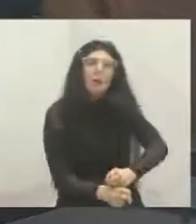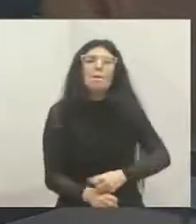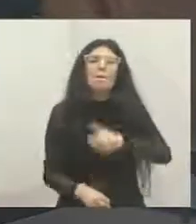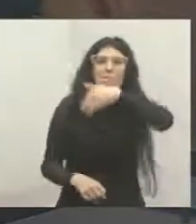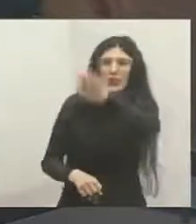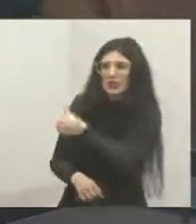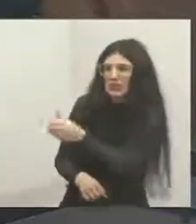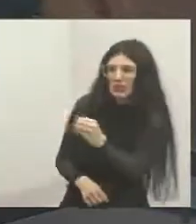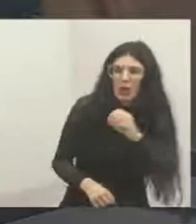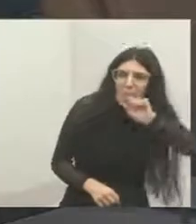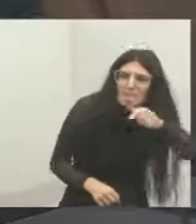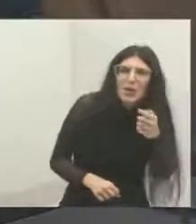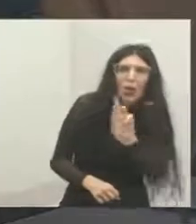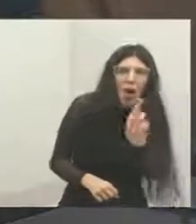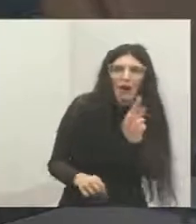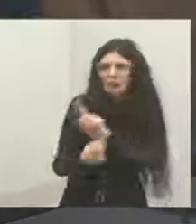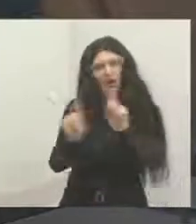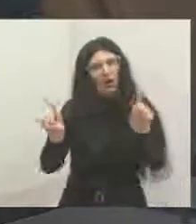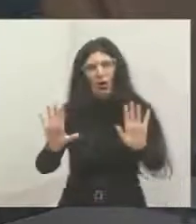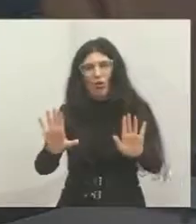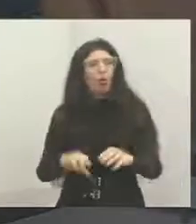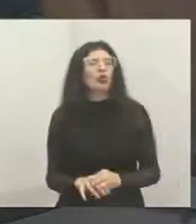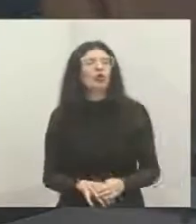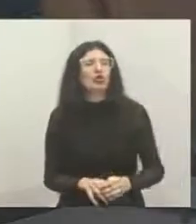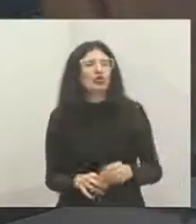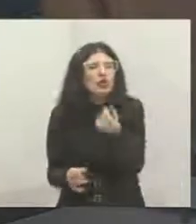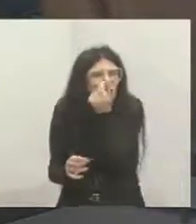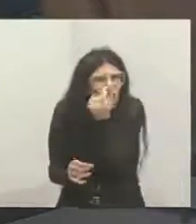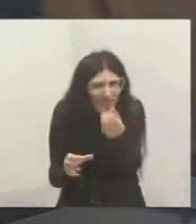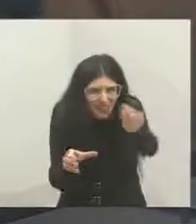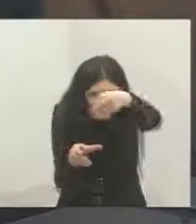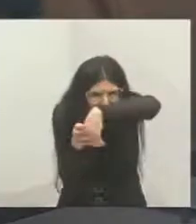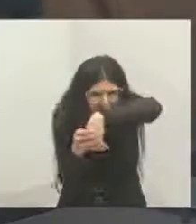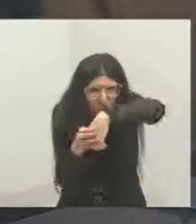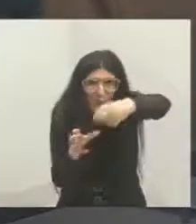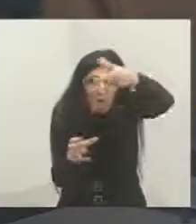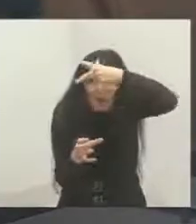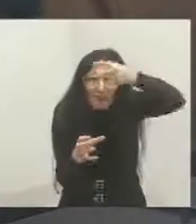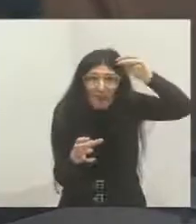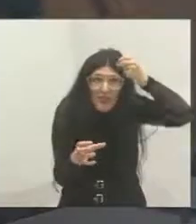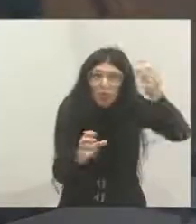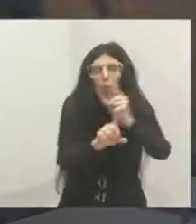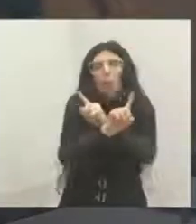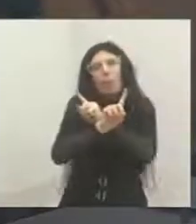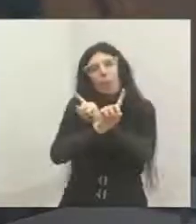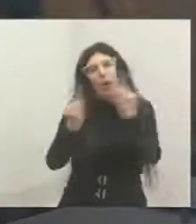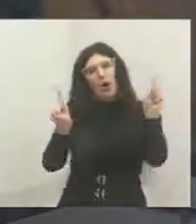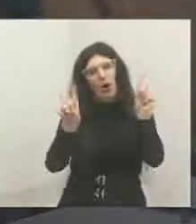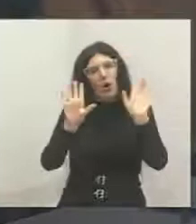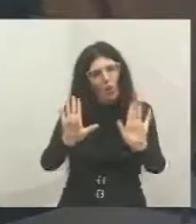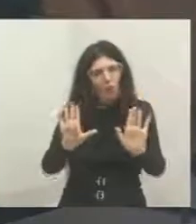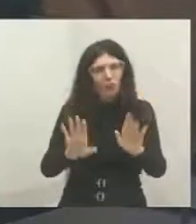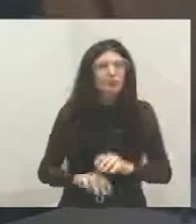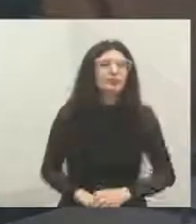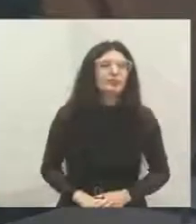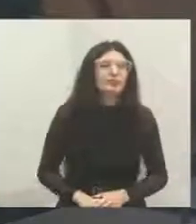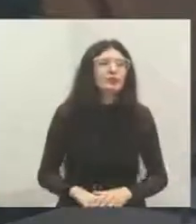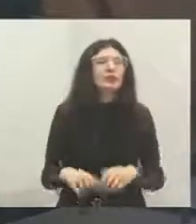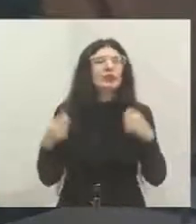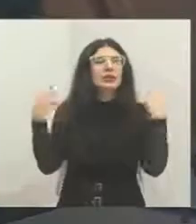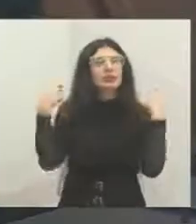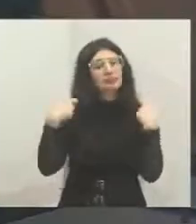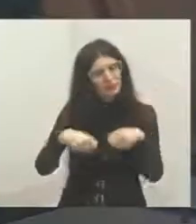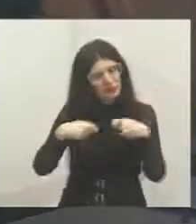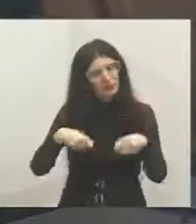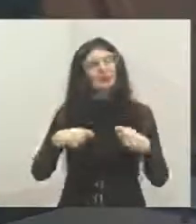mil, esse dinheiro não está no cofre da prefeitura. Ele ainda vai ter que ser buscado o incentivo das